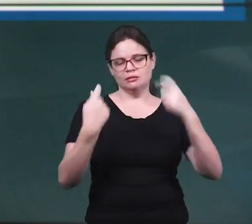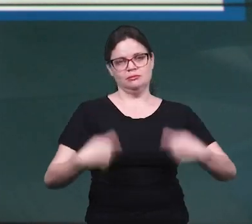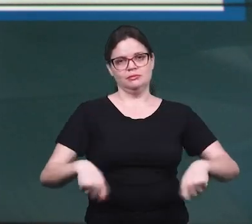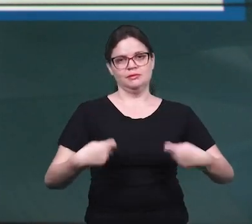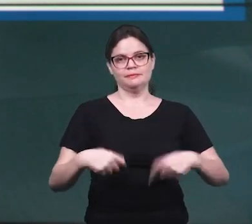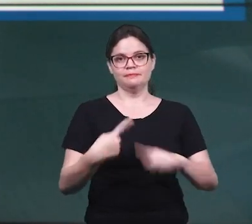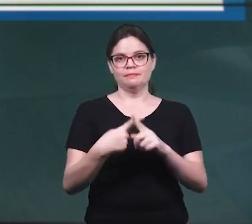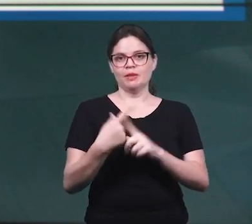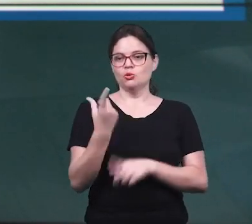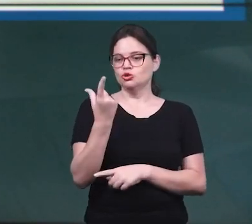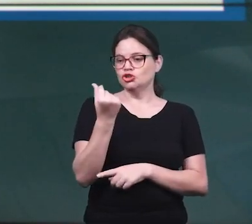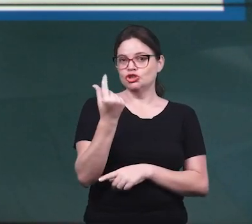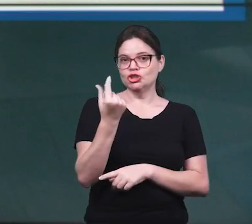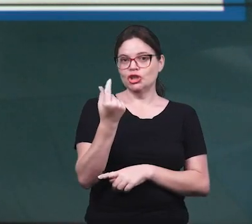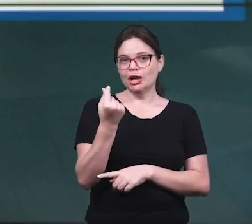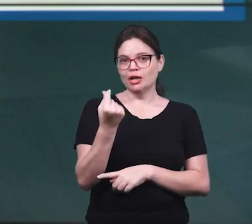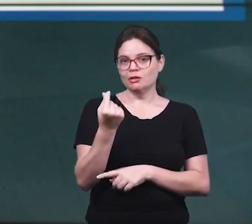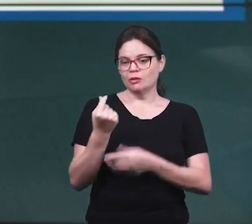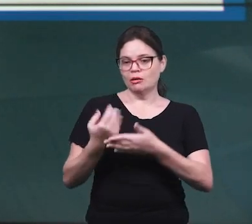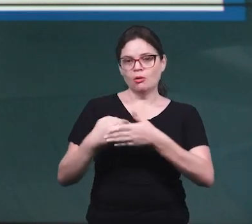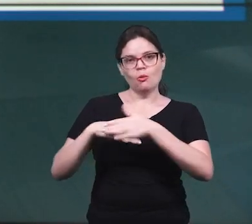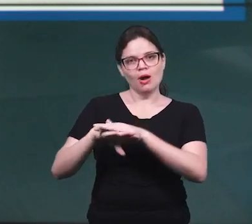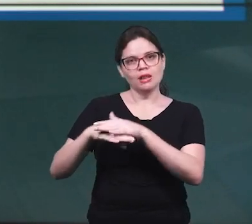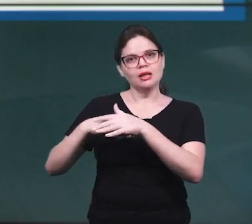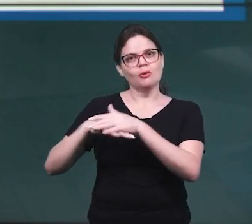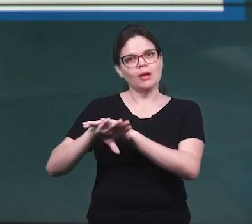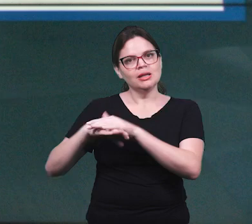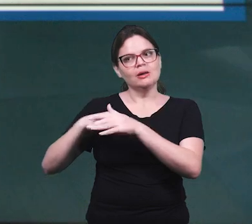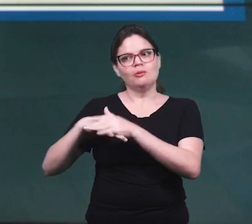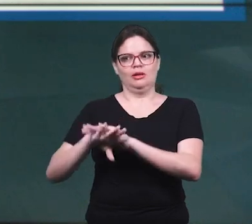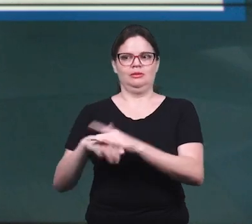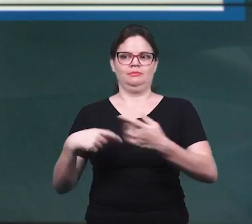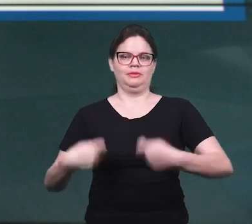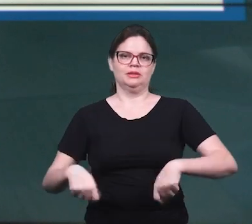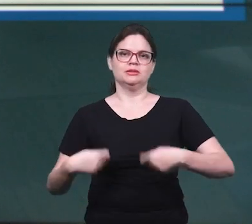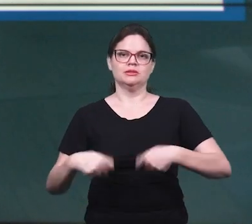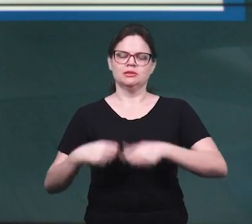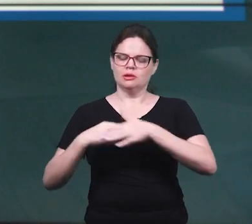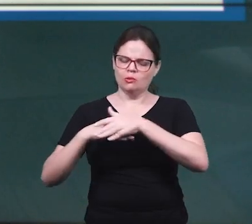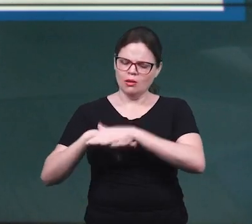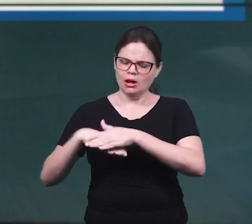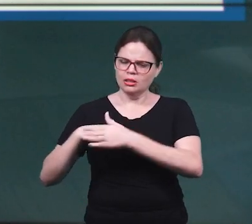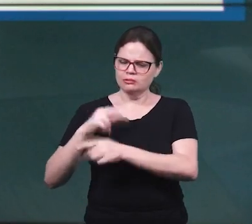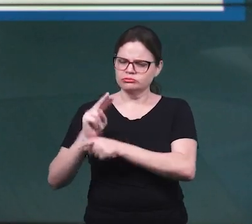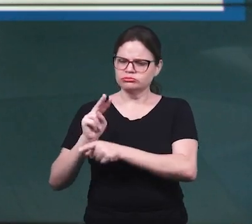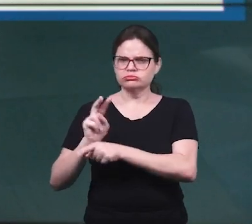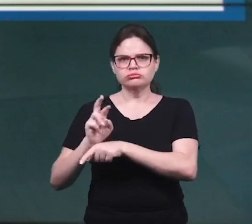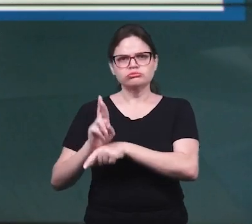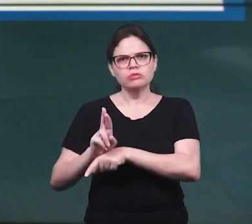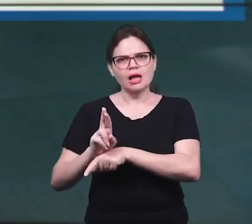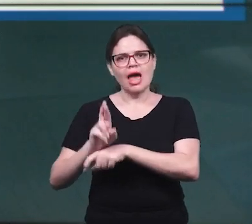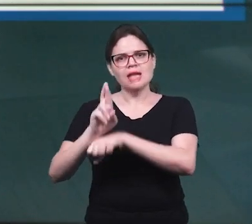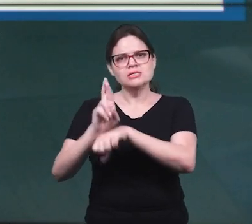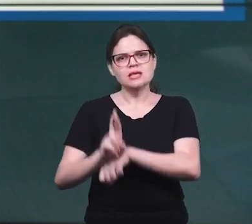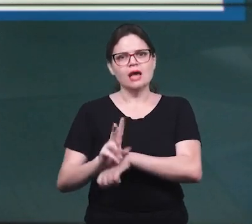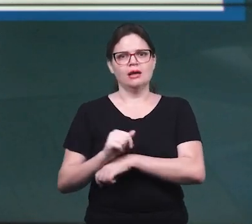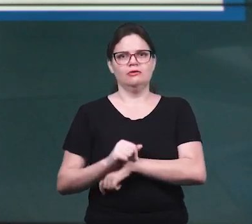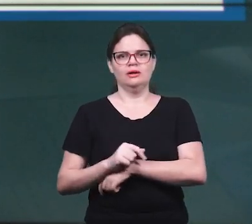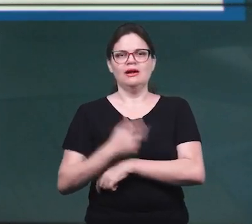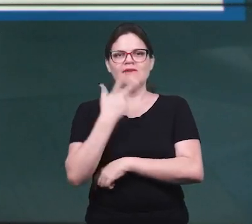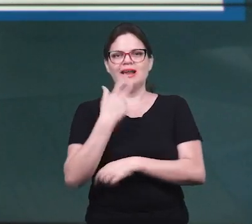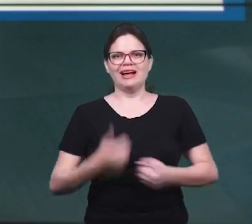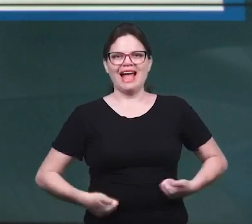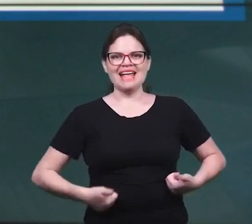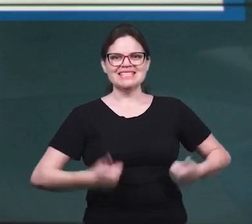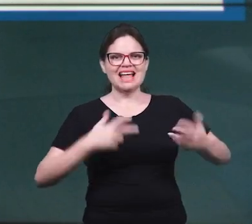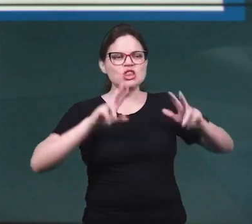desse dinheiro ganho precisa ser guardada, precisa ser reservada. Não quer dizer que você não vai gastar